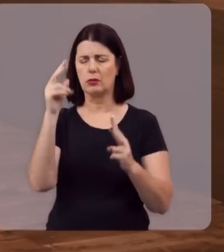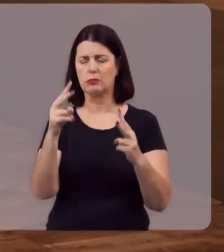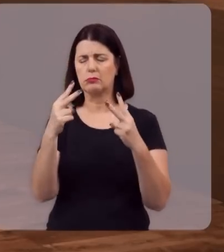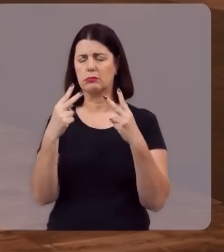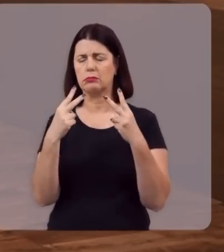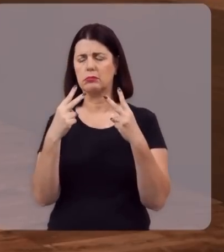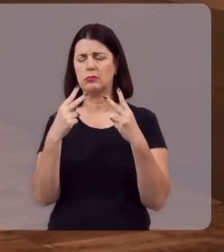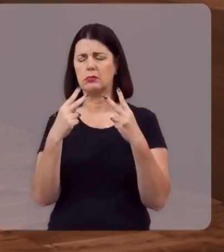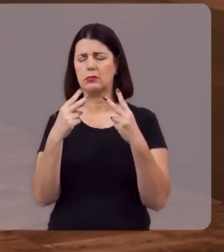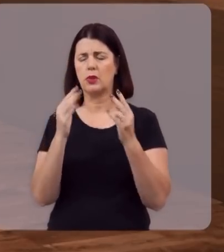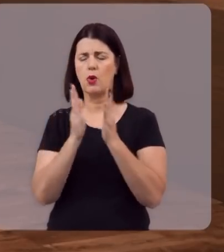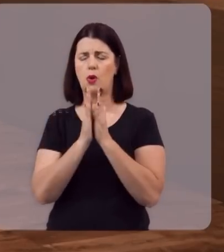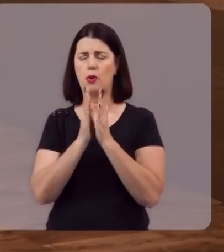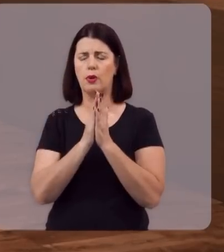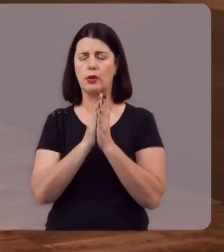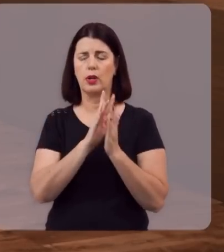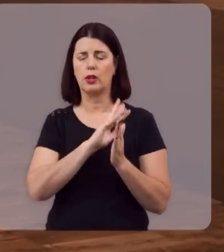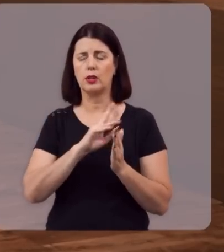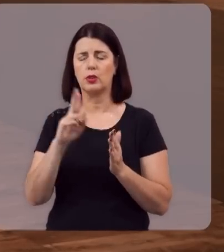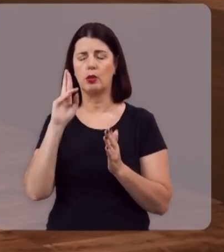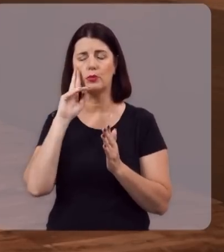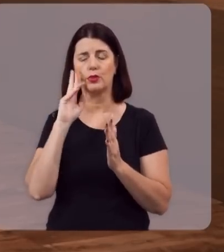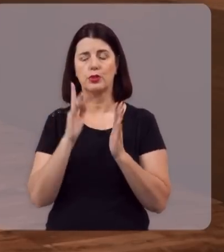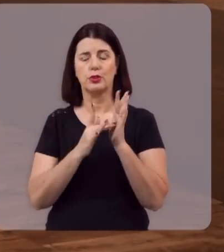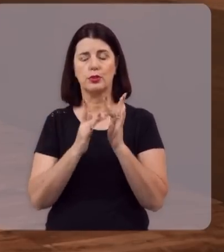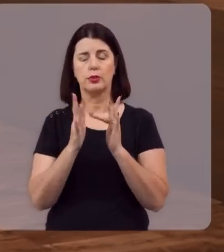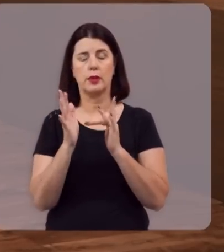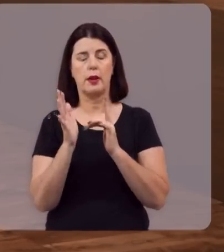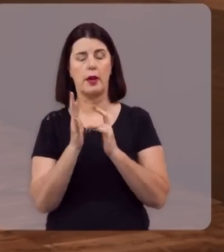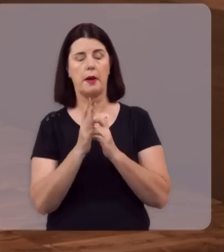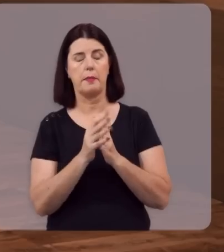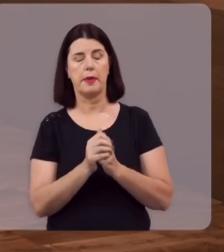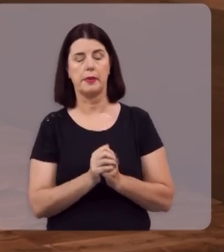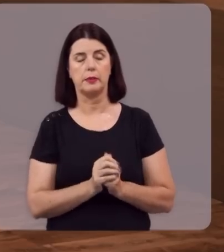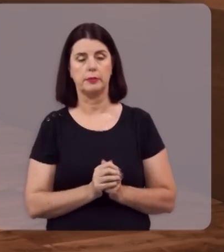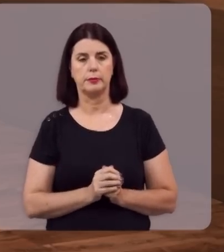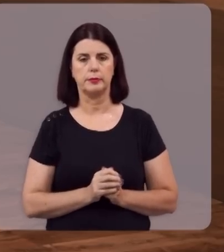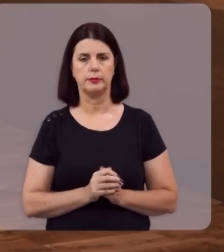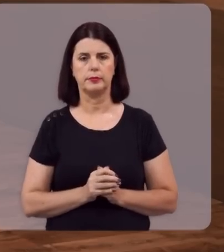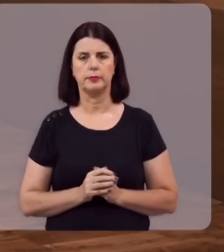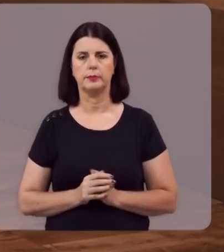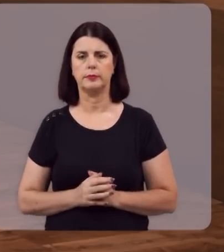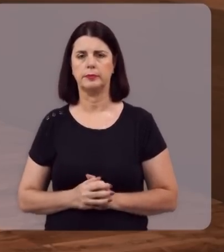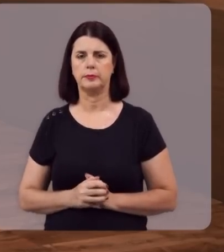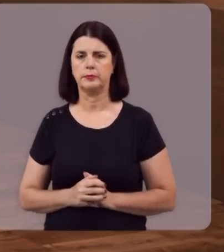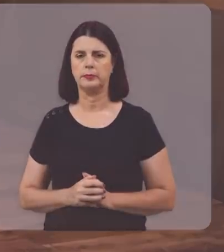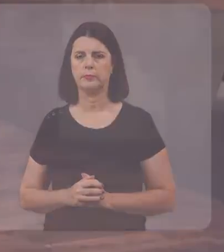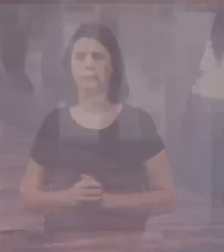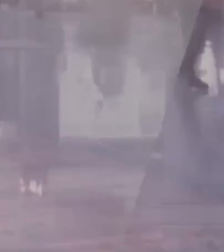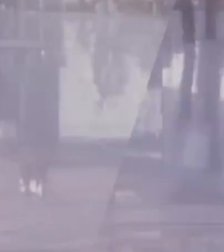coração de todos aqueles que nos assistem assim Oramos em nome de Jesus amém